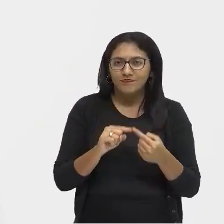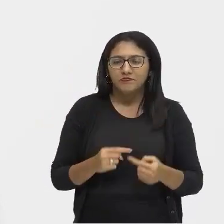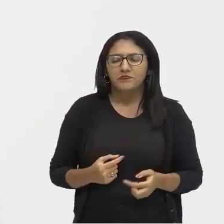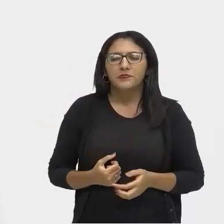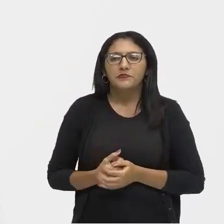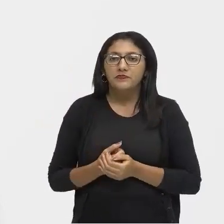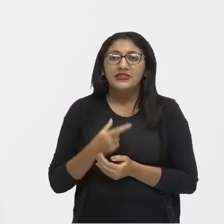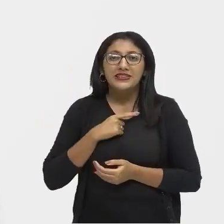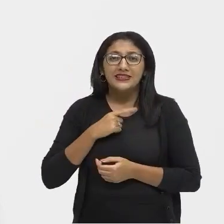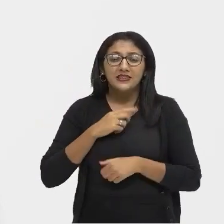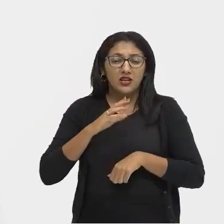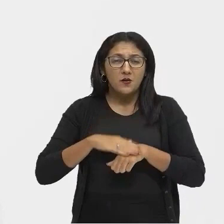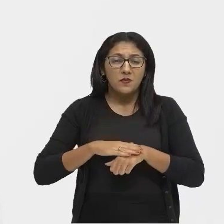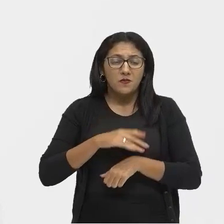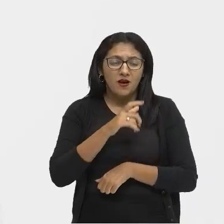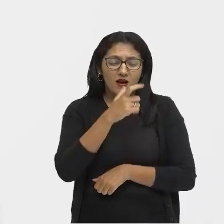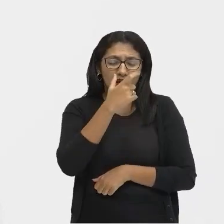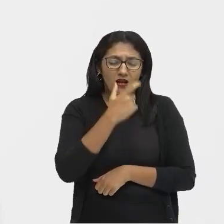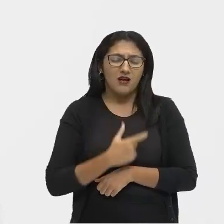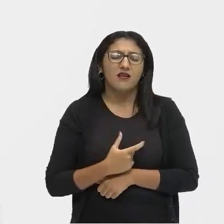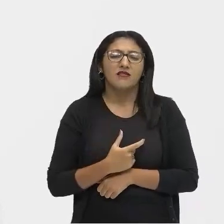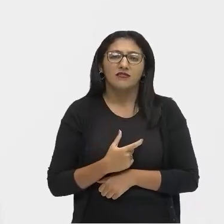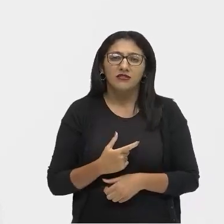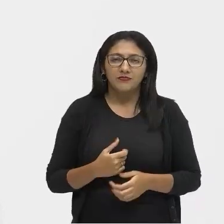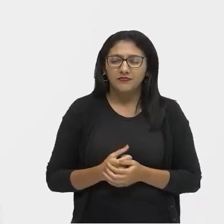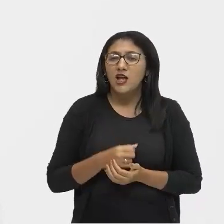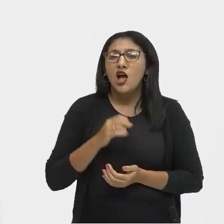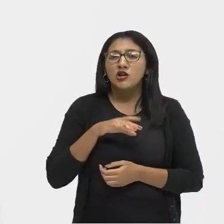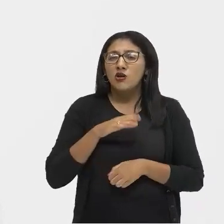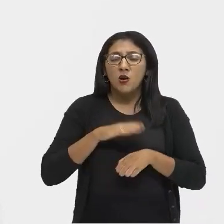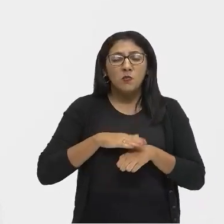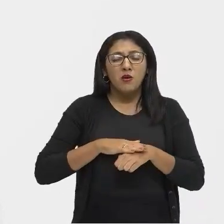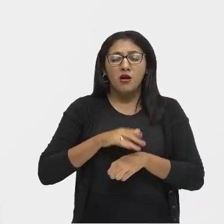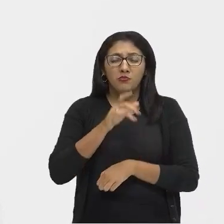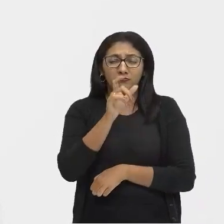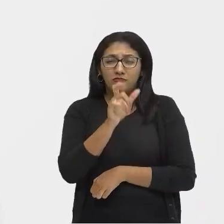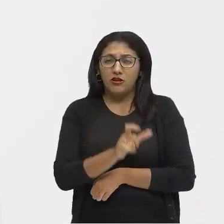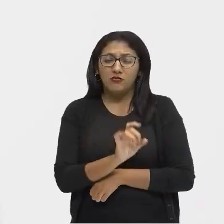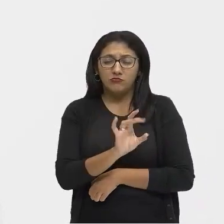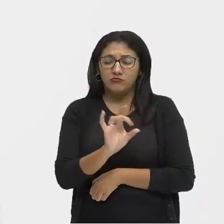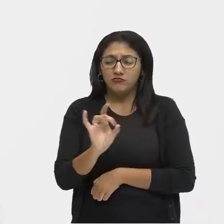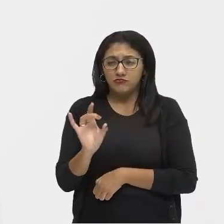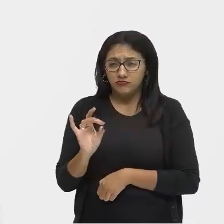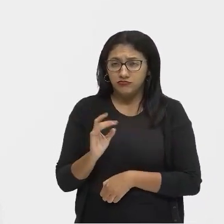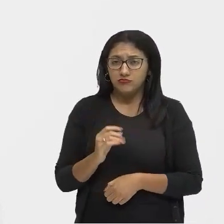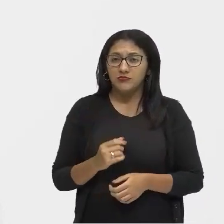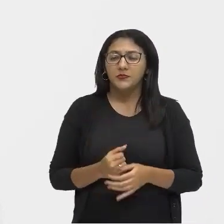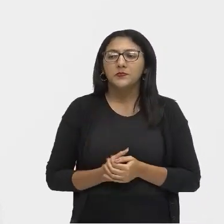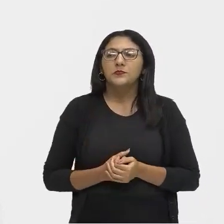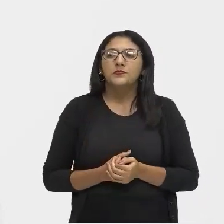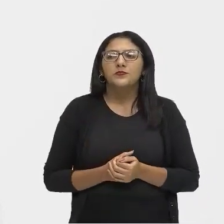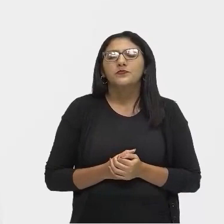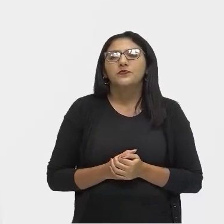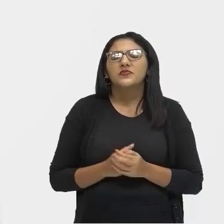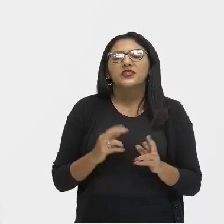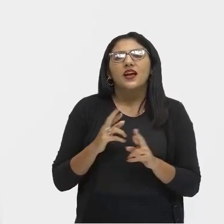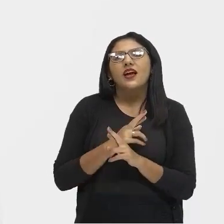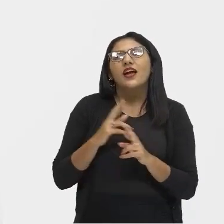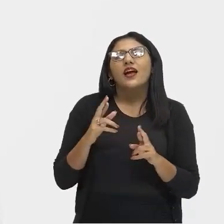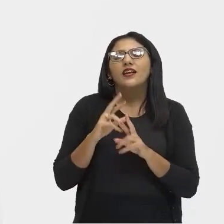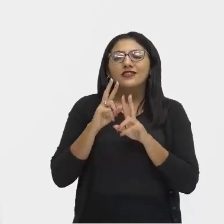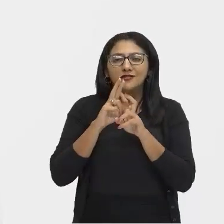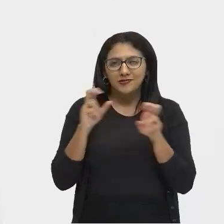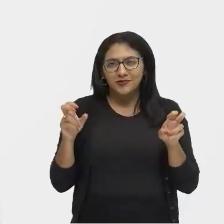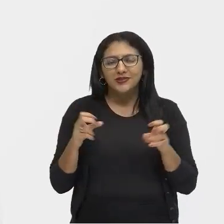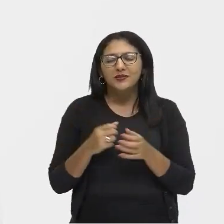ser o protagonista dessa tua história. Então, só depende de você. E aí, falando um pouquinho mais sobre isso, nós temos